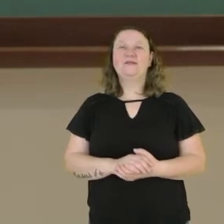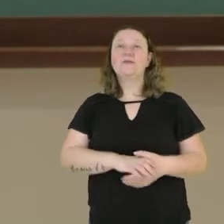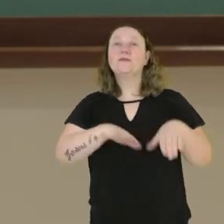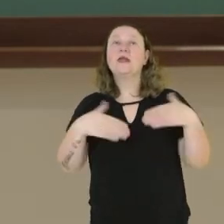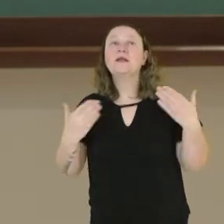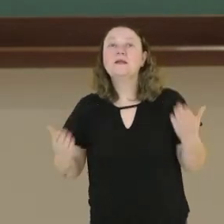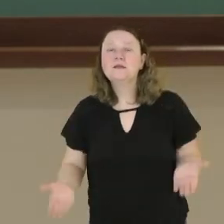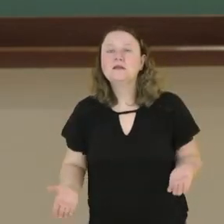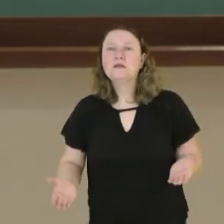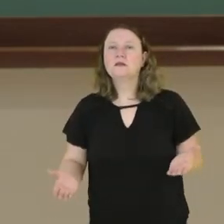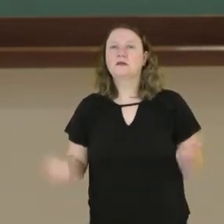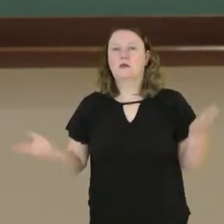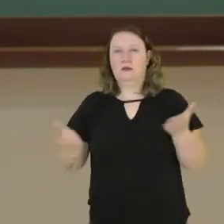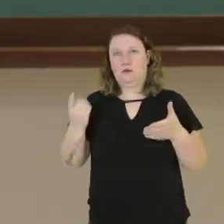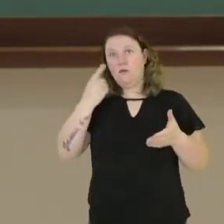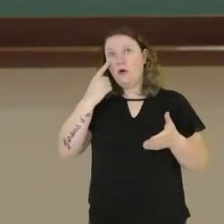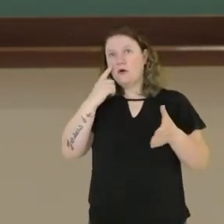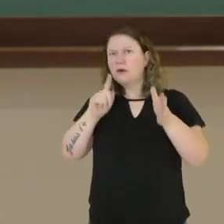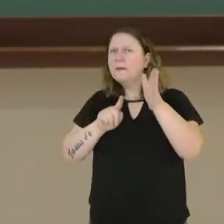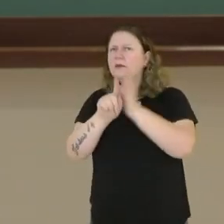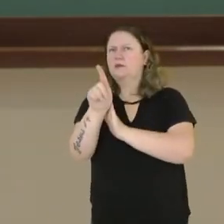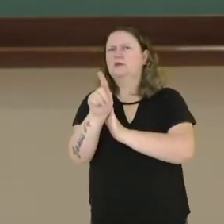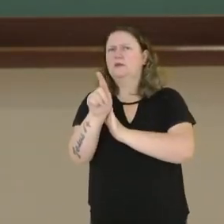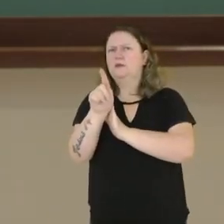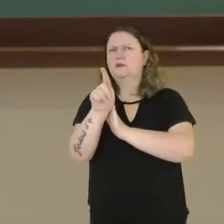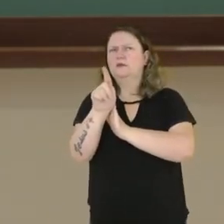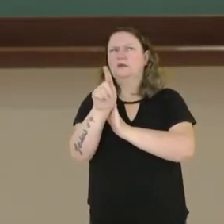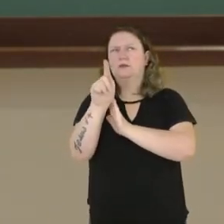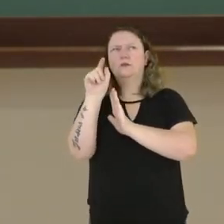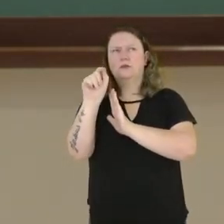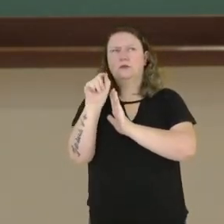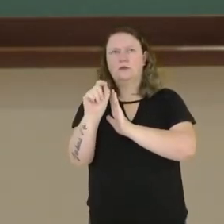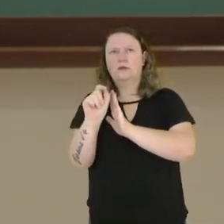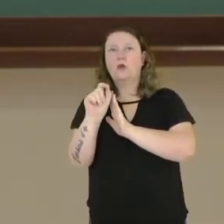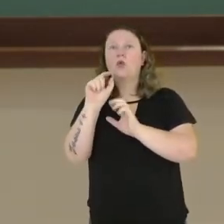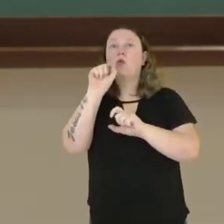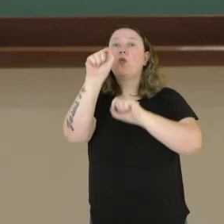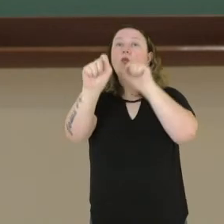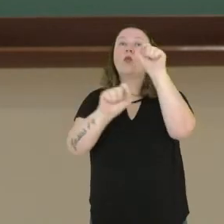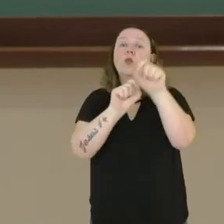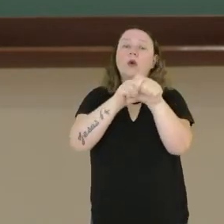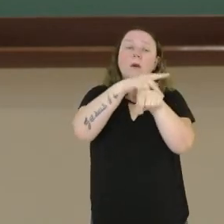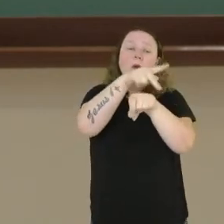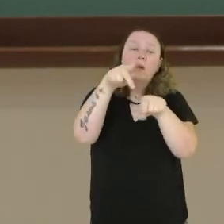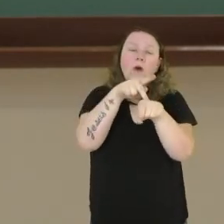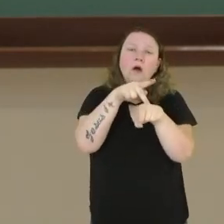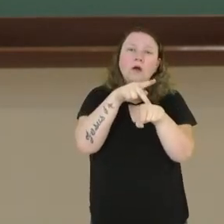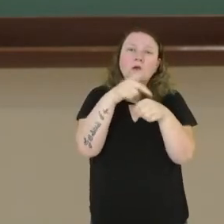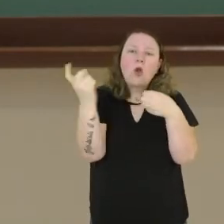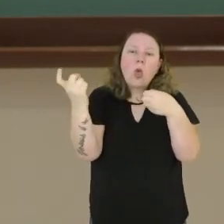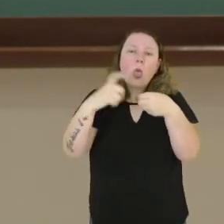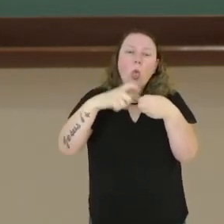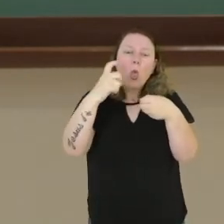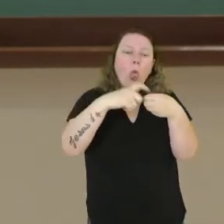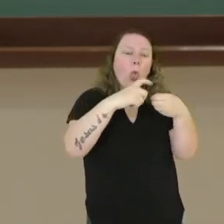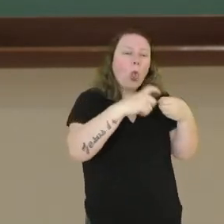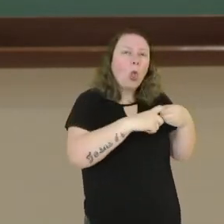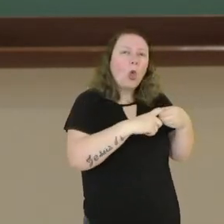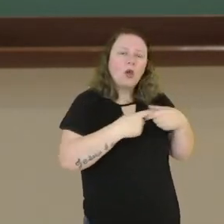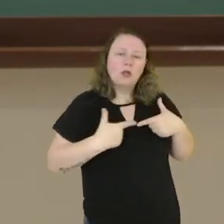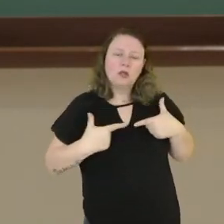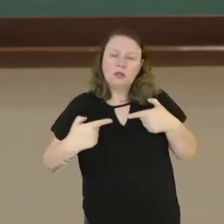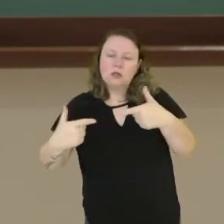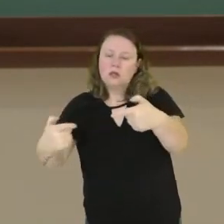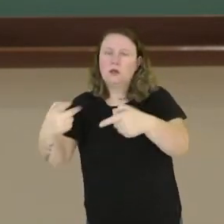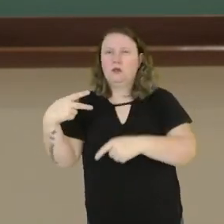Então, pessoal, vamos ver qual é essa pergunta? A pergunta era: que países fizeram parte da Guerra do Paraguai? E